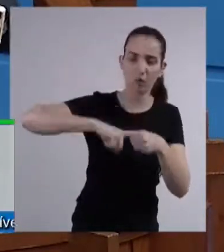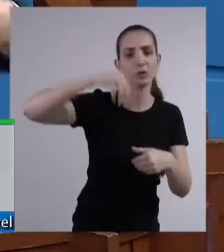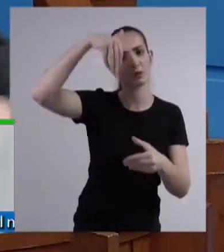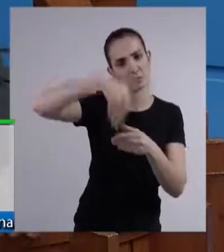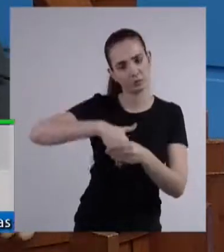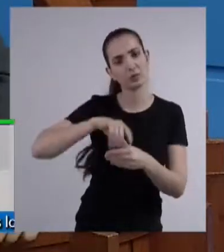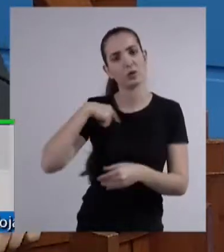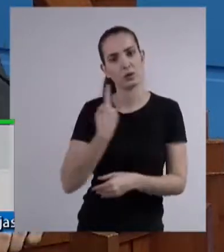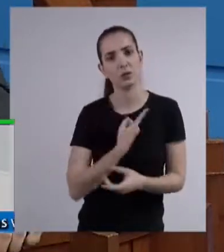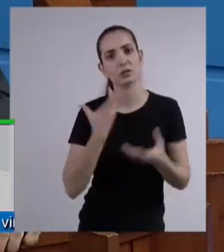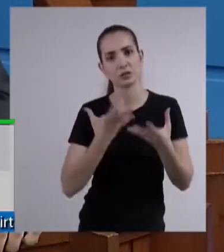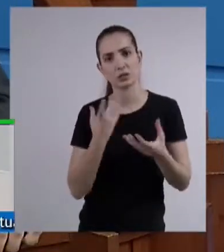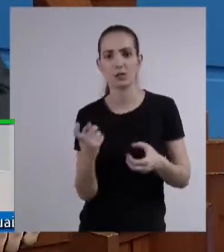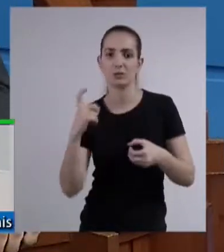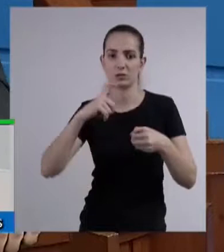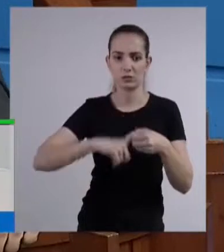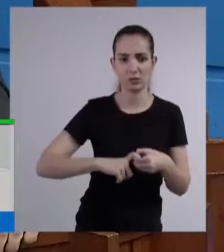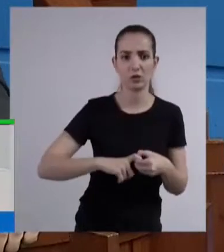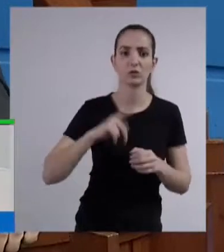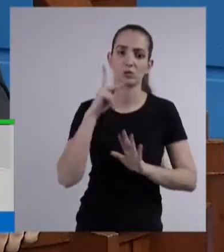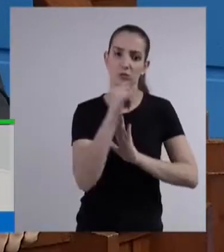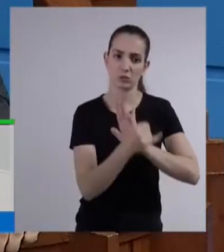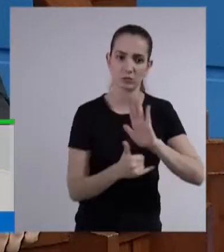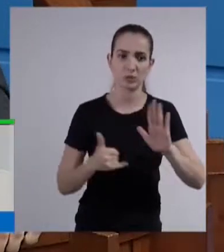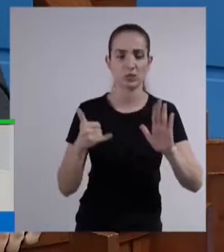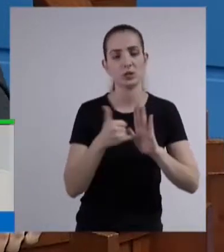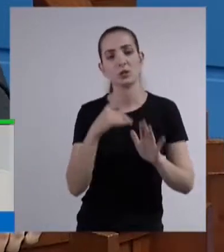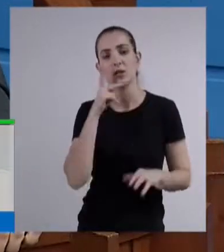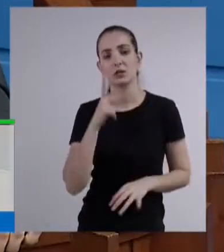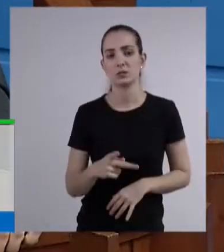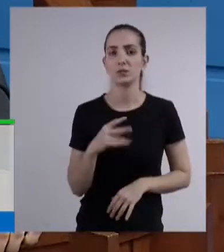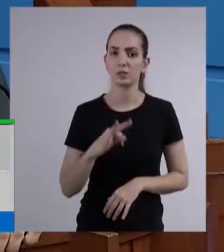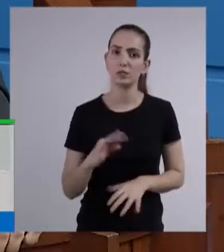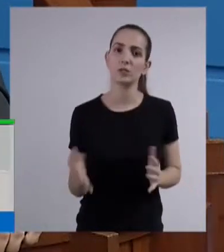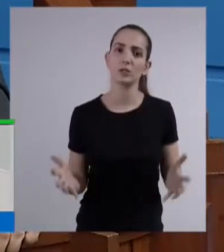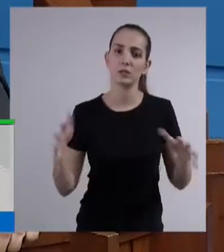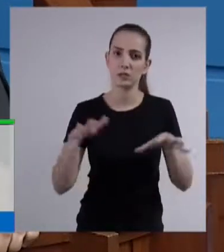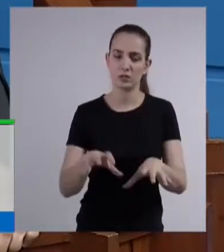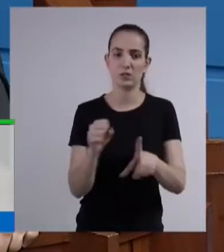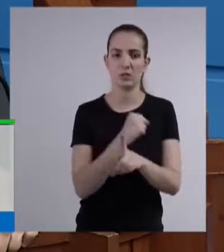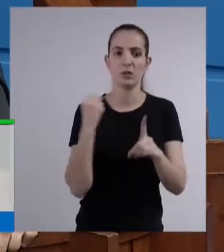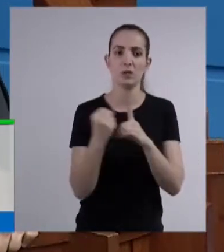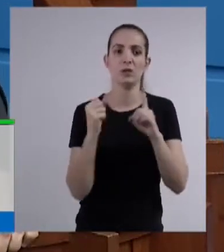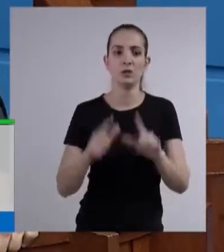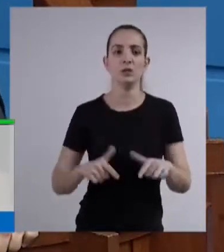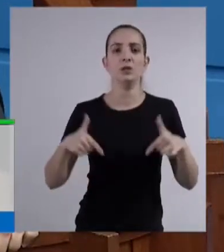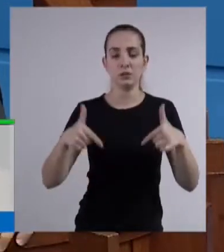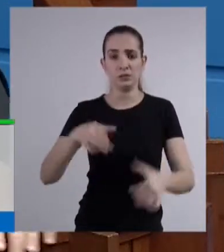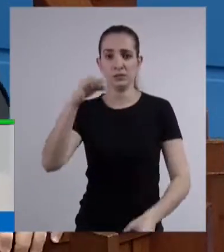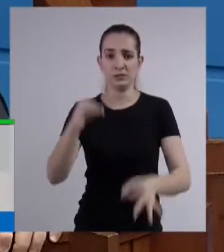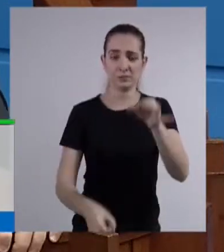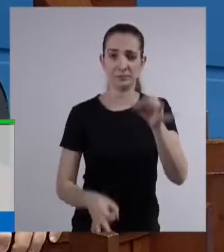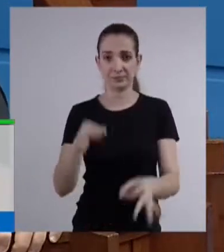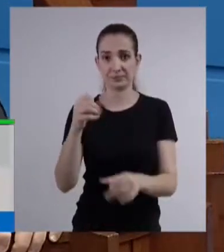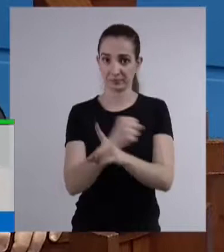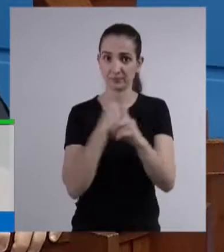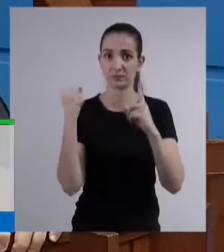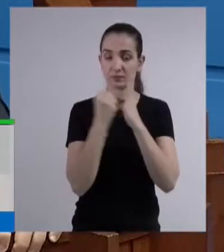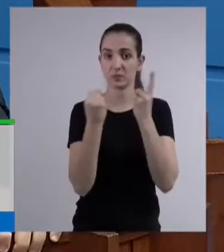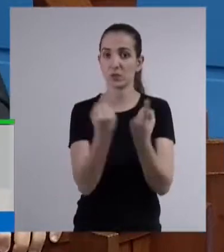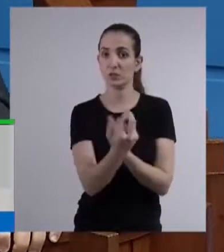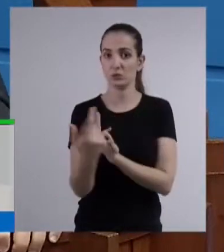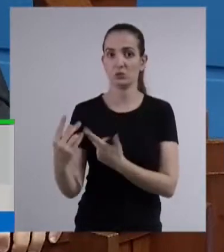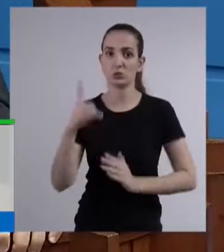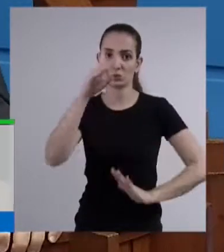programa do Partido dos Trabalhadores de inclusão social, de luta pela justiça social, pela